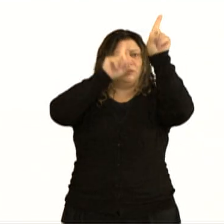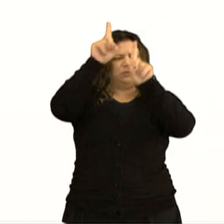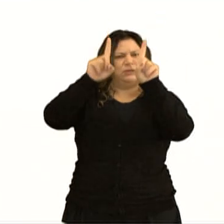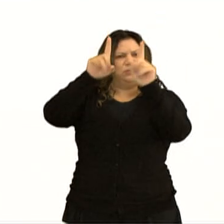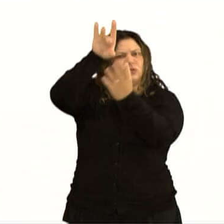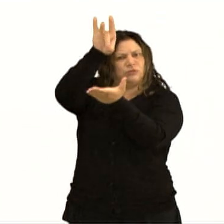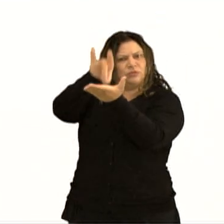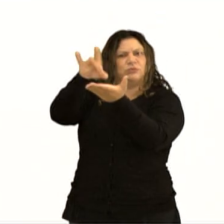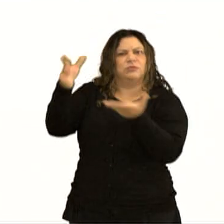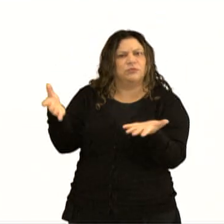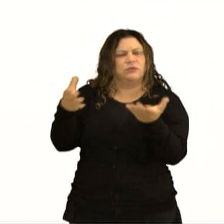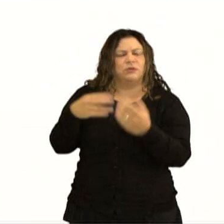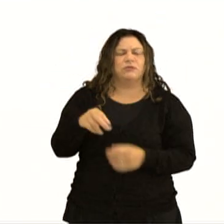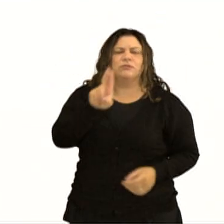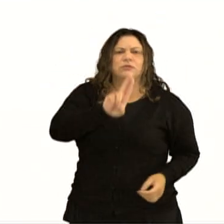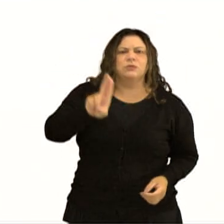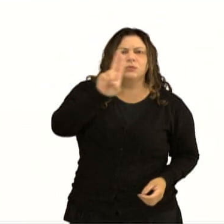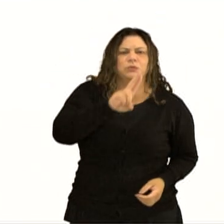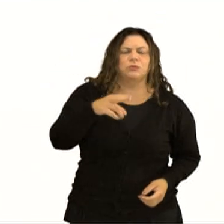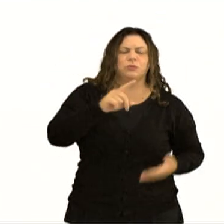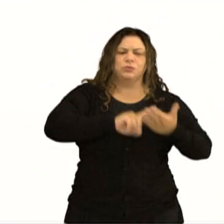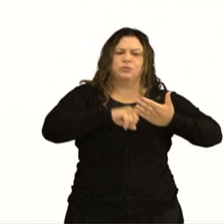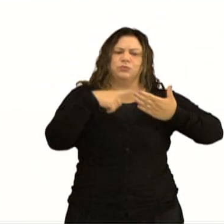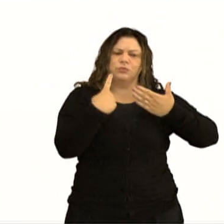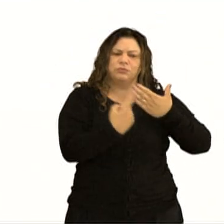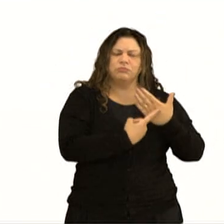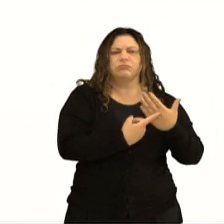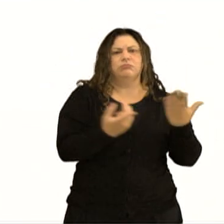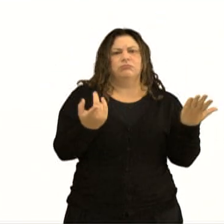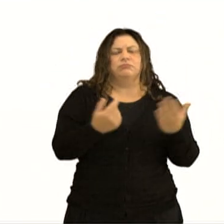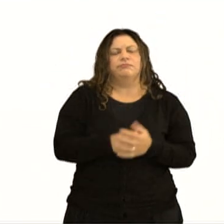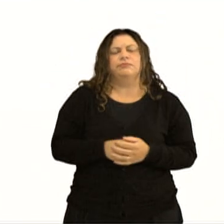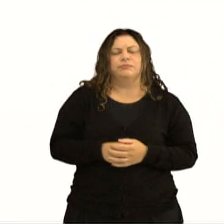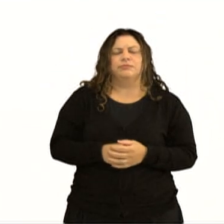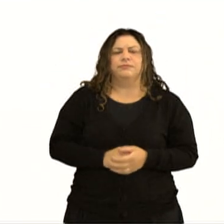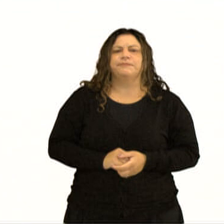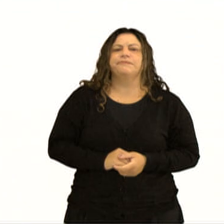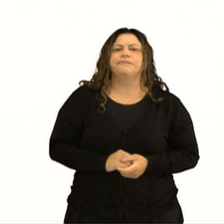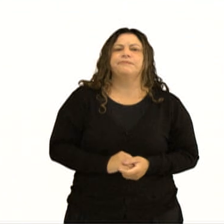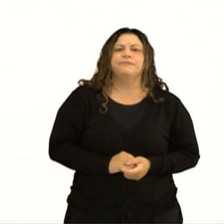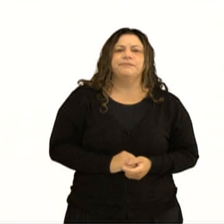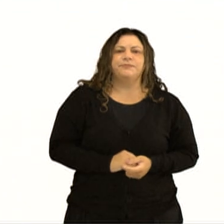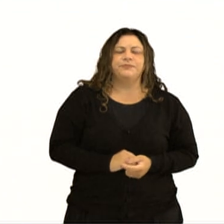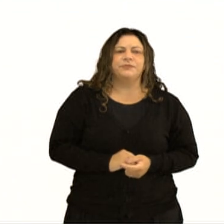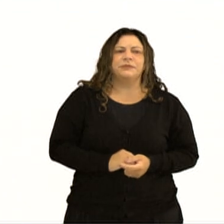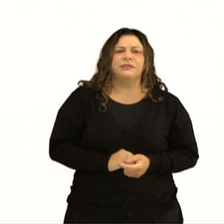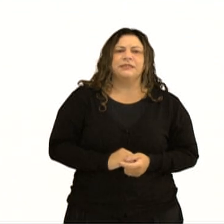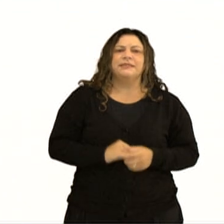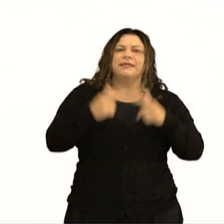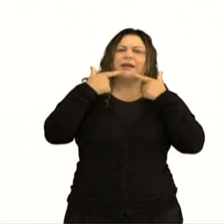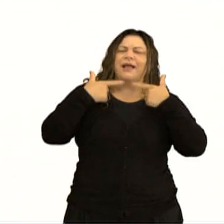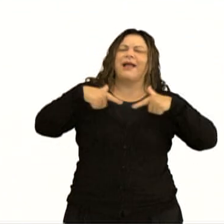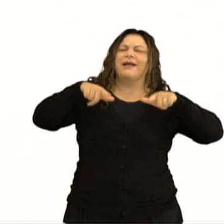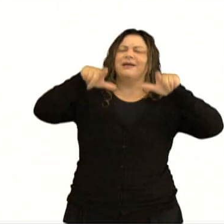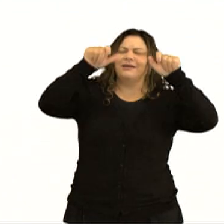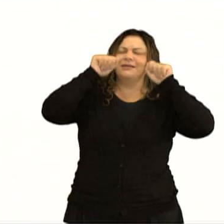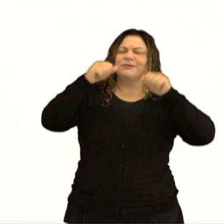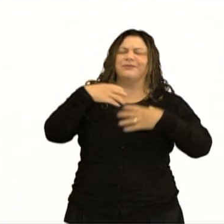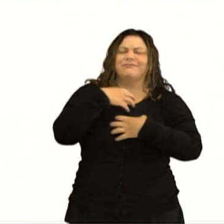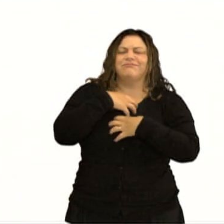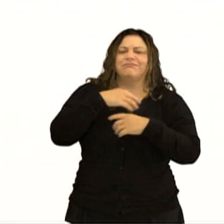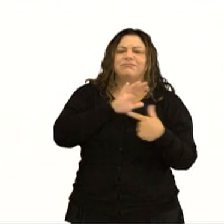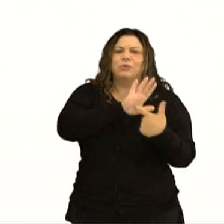original? Você usou sentido figurado, figuras de linguagem? A linguagem apresenta sentimentos,